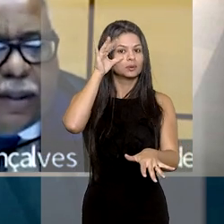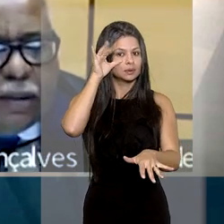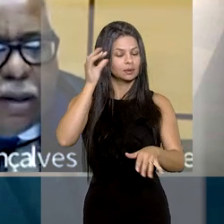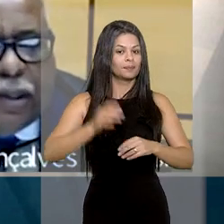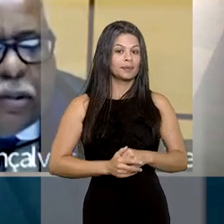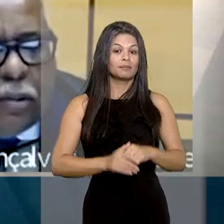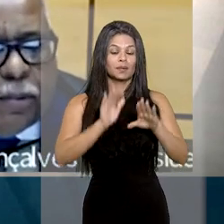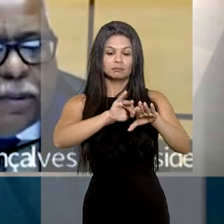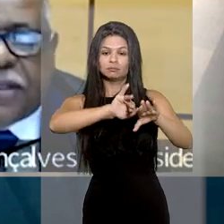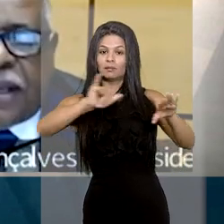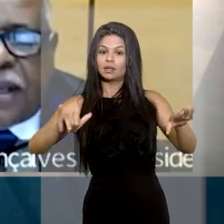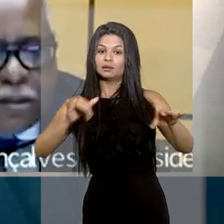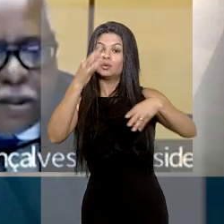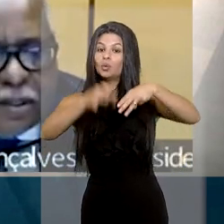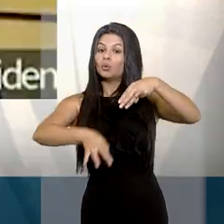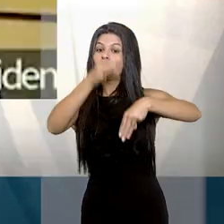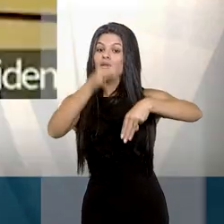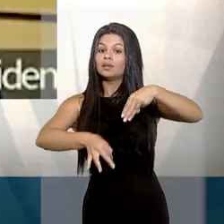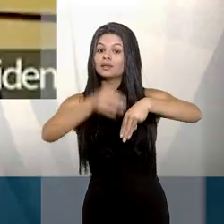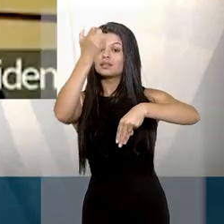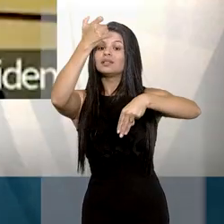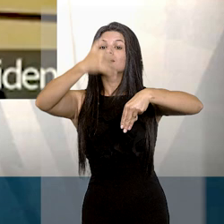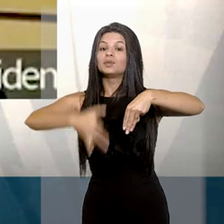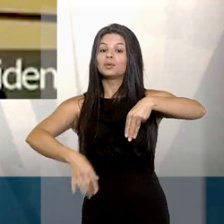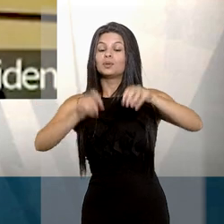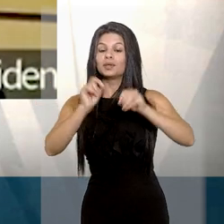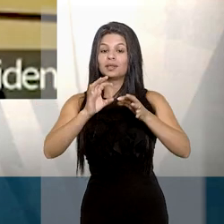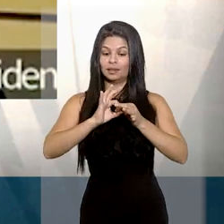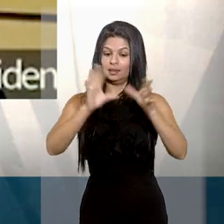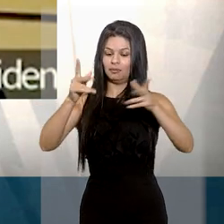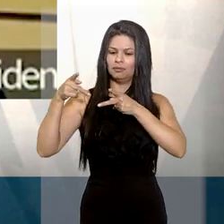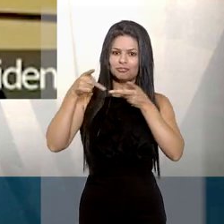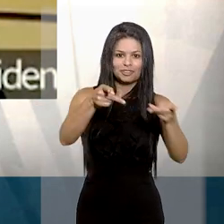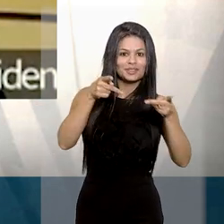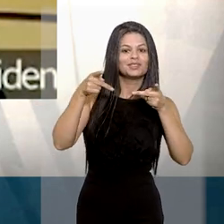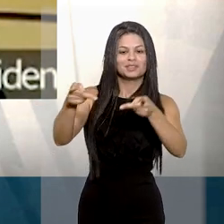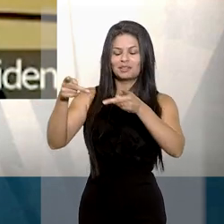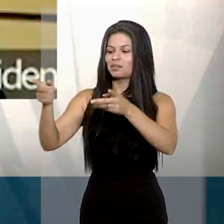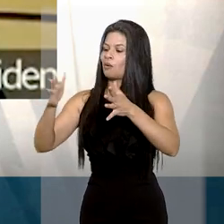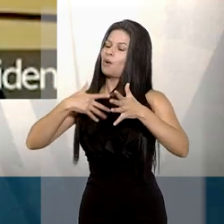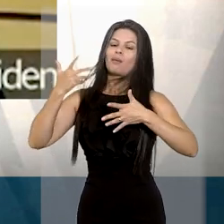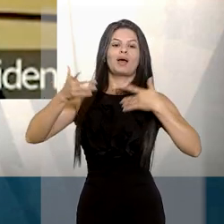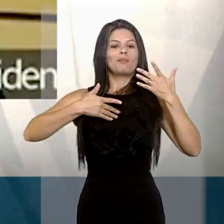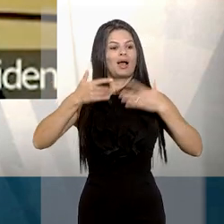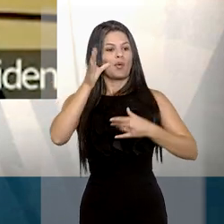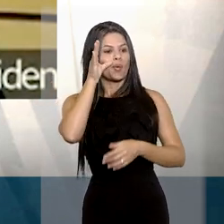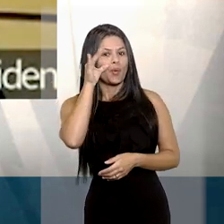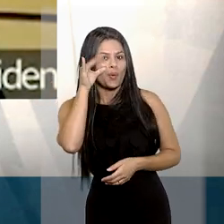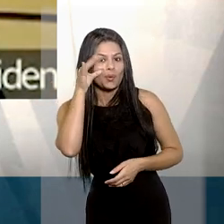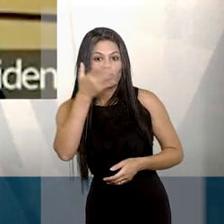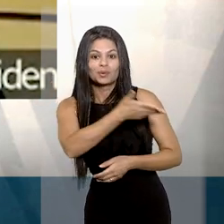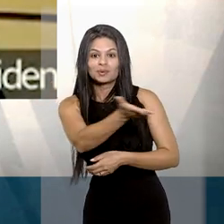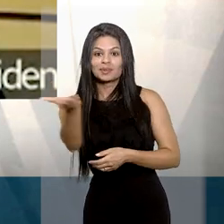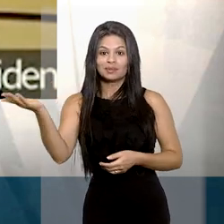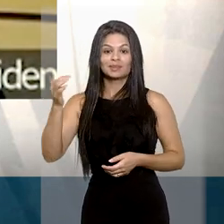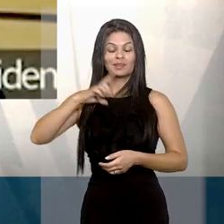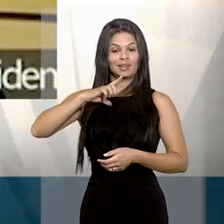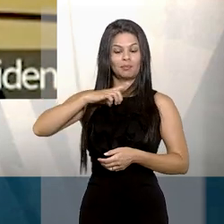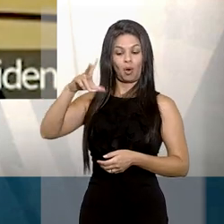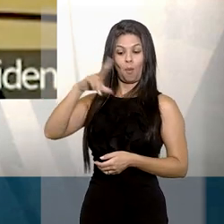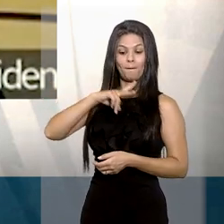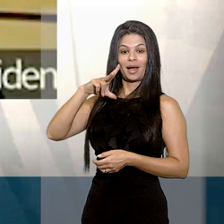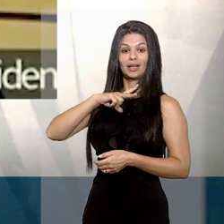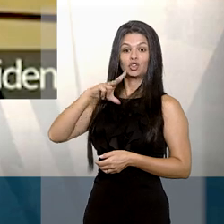desapropriadas de acordo com Ministro ainda que seja permitida a visitação para recreação e turismo Ecológico o domínio do